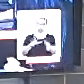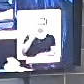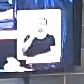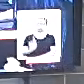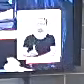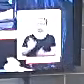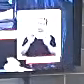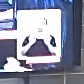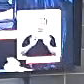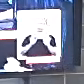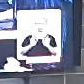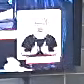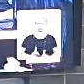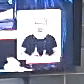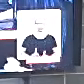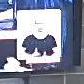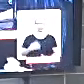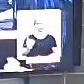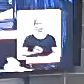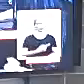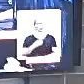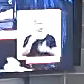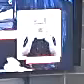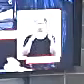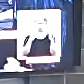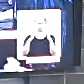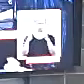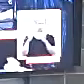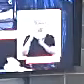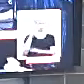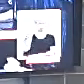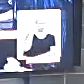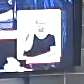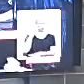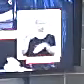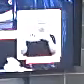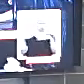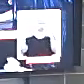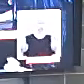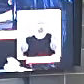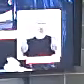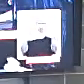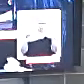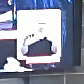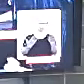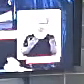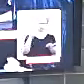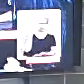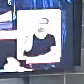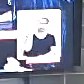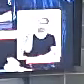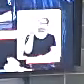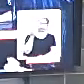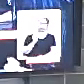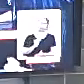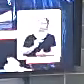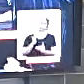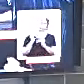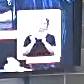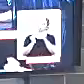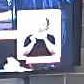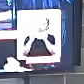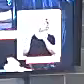batemos Palma ficamos feliz da vida achamos que nós ia avançar muito mais do que avançamos sa um pouquinho mas não